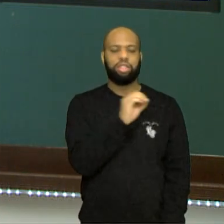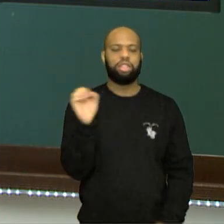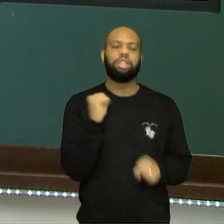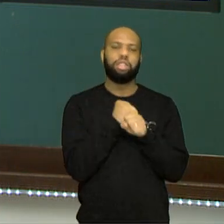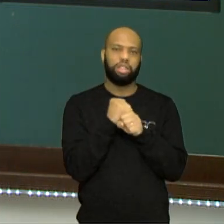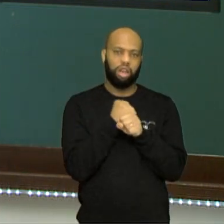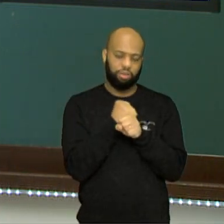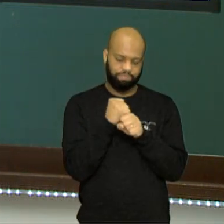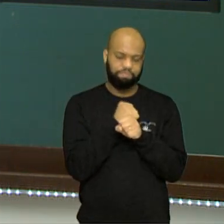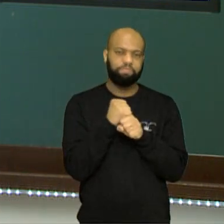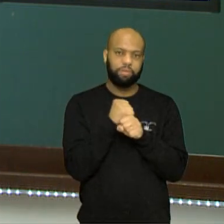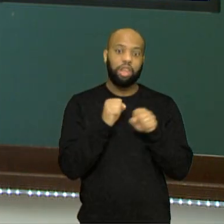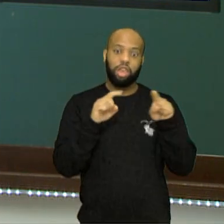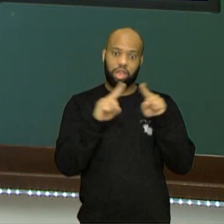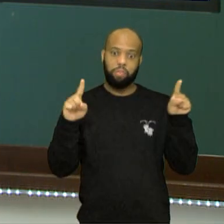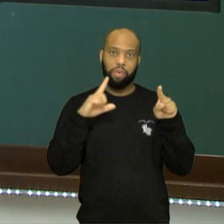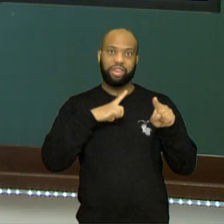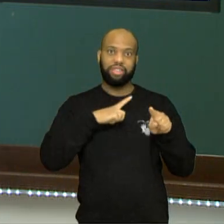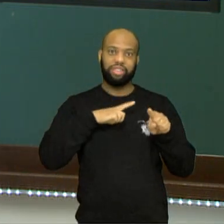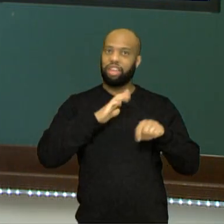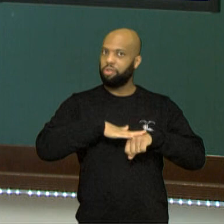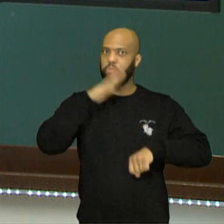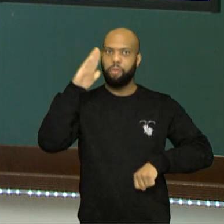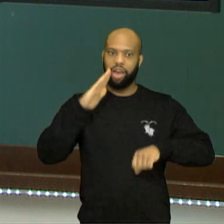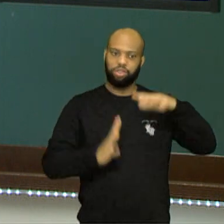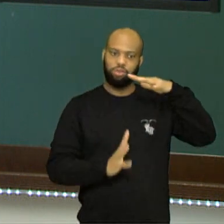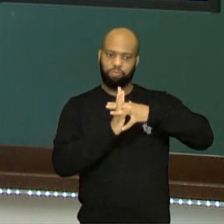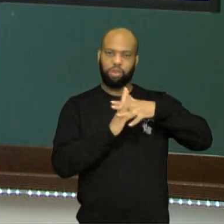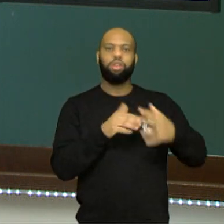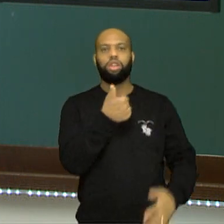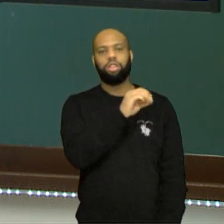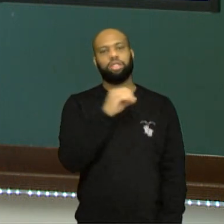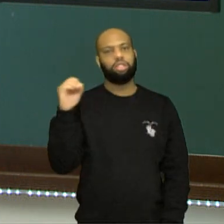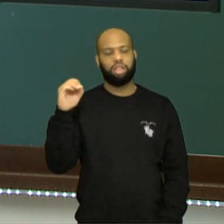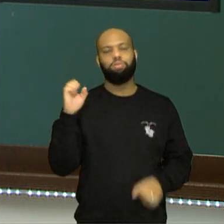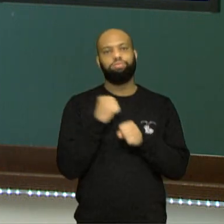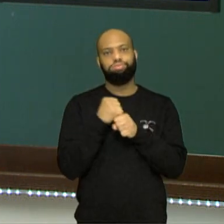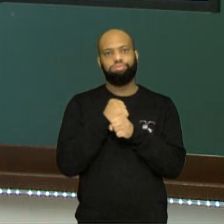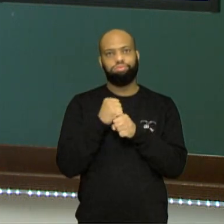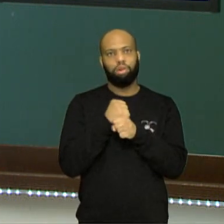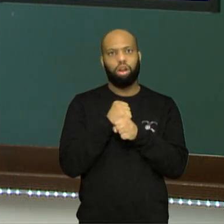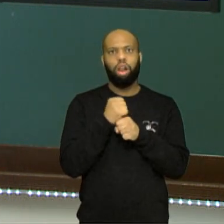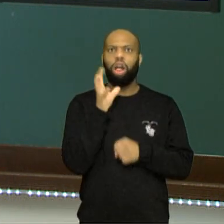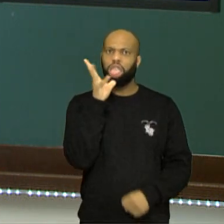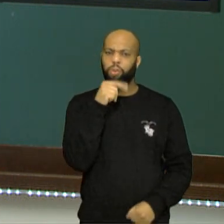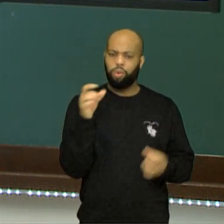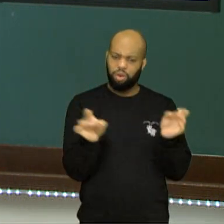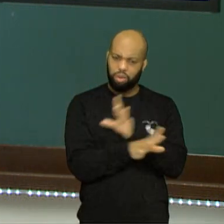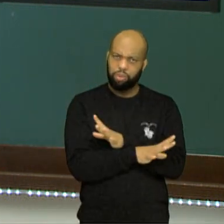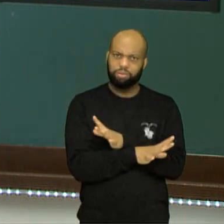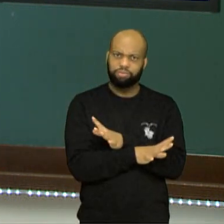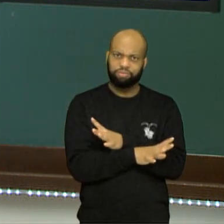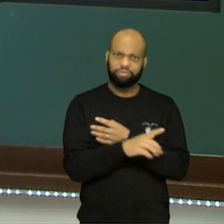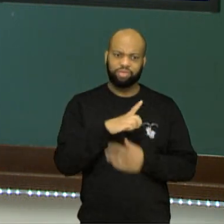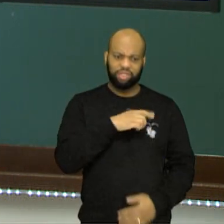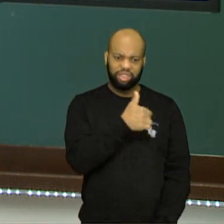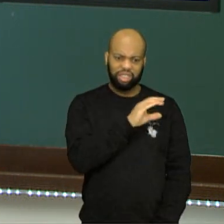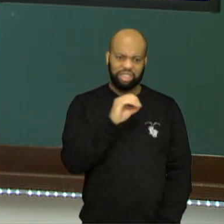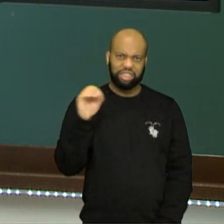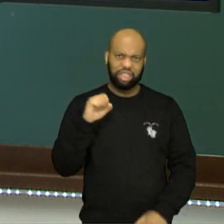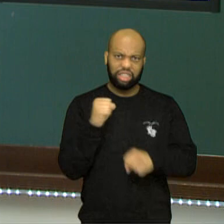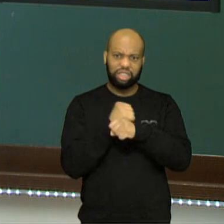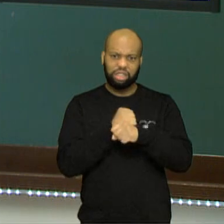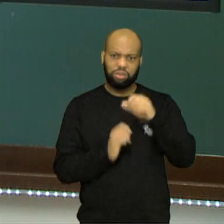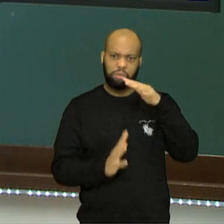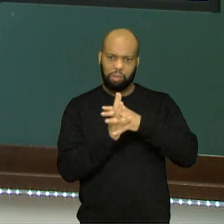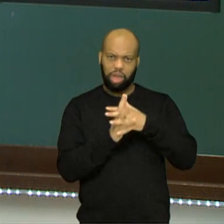durou mais de um século. Então a gente já vê que é uma guerra muito longa, né, pessoal? Imagine uma guerra que dura mais de 100 anos, né?